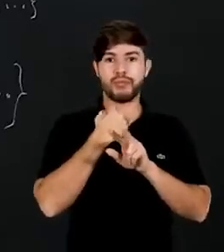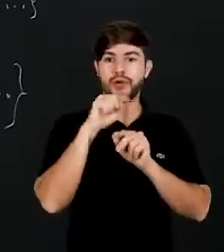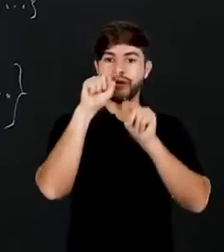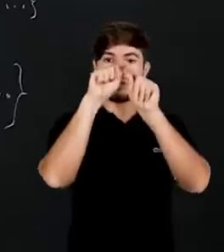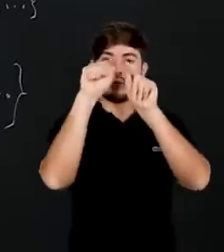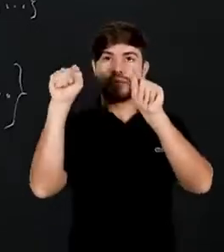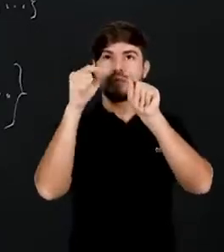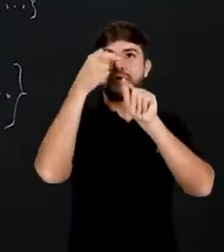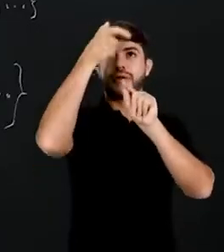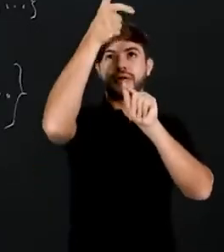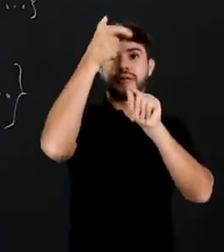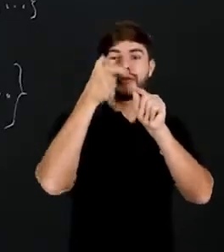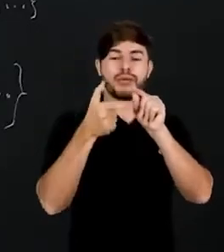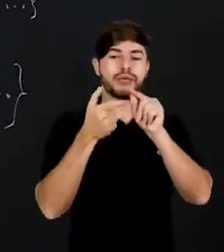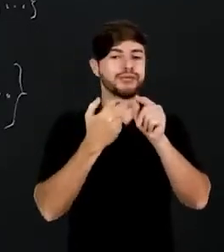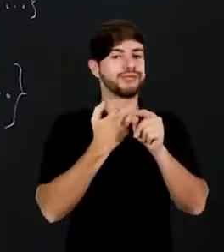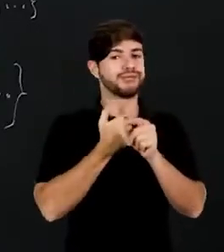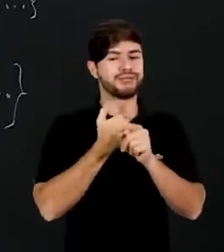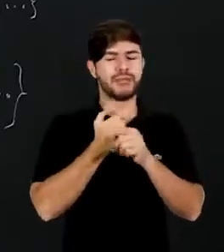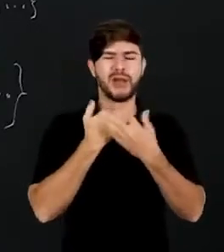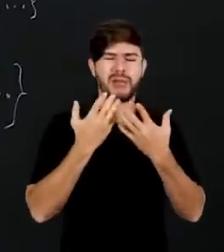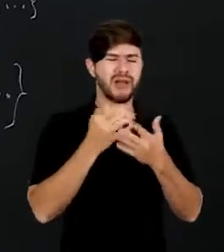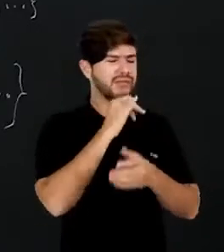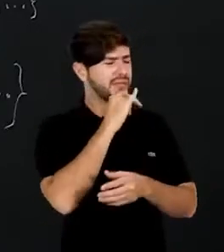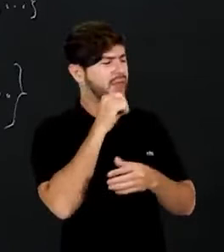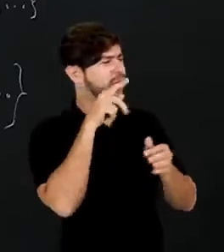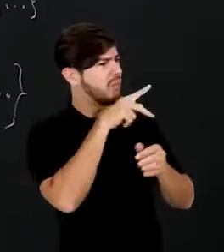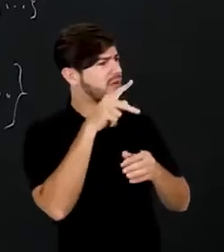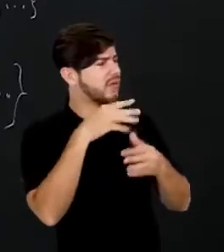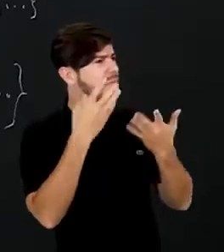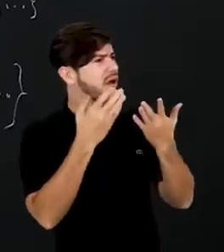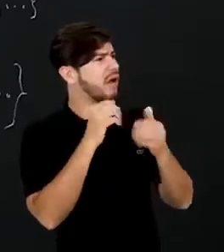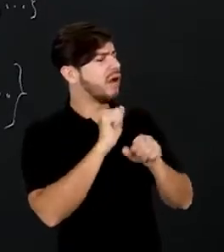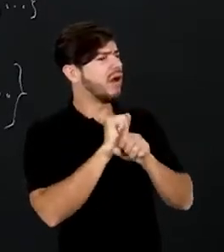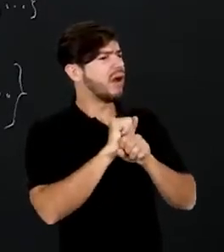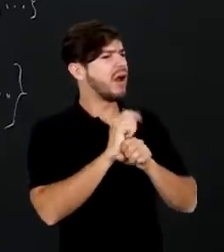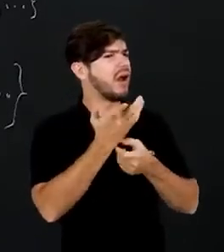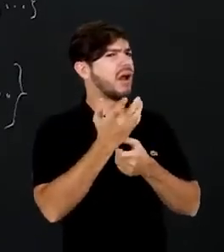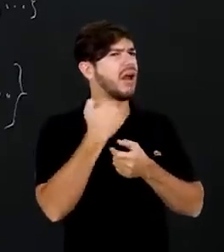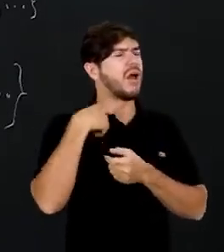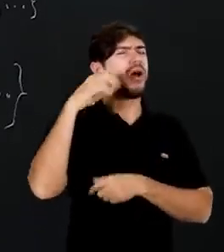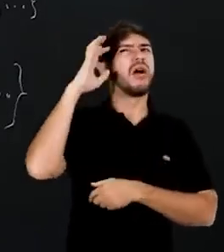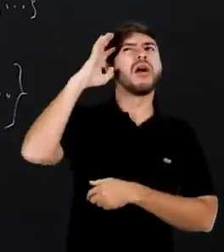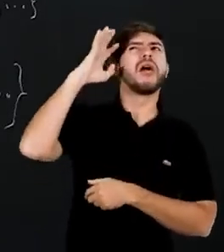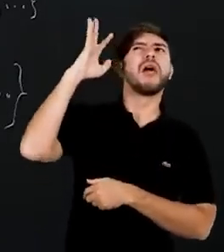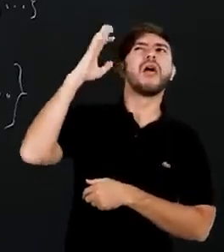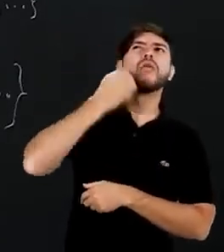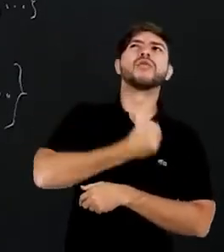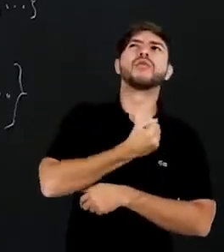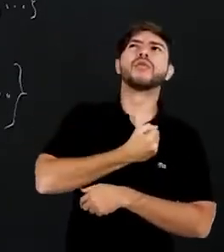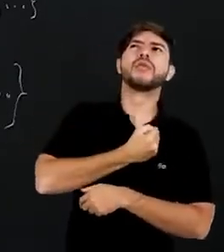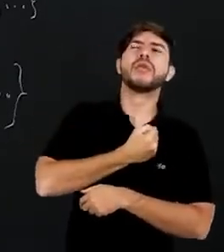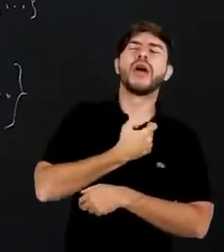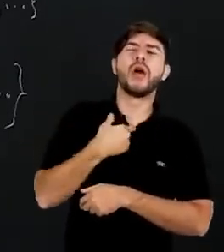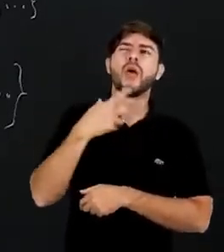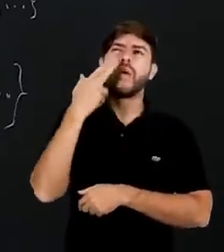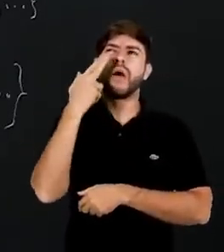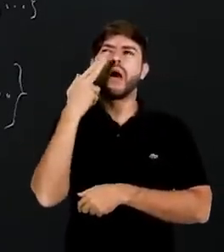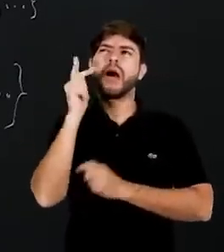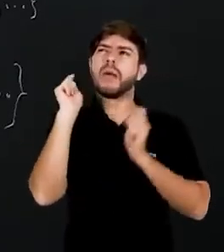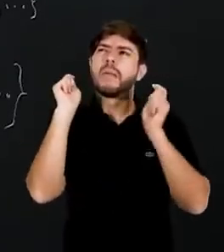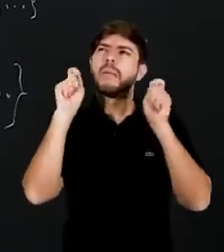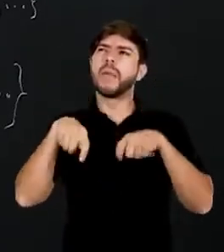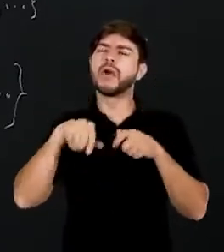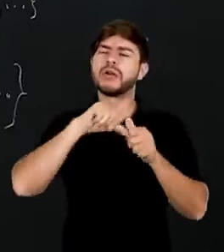forma de fração. Aí tu pensas, professor, mas espera aí, todo número que eu consigo imaginar aqui na minha cabeça, eu acho que eu